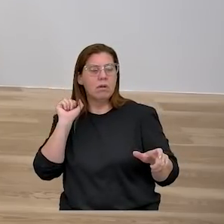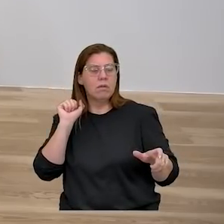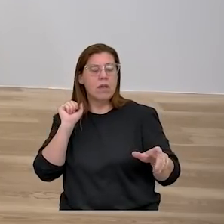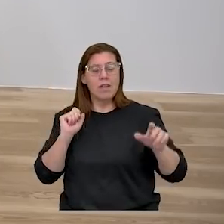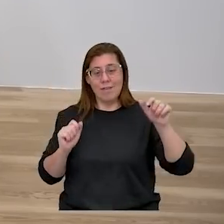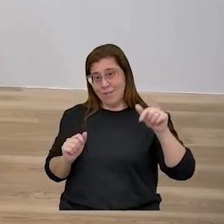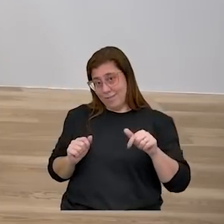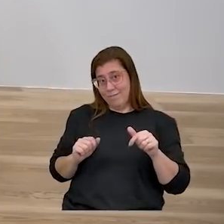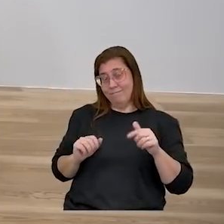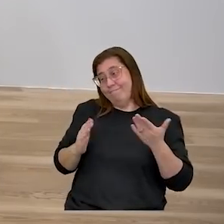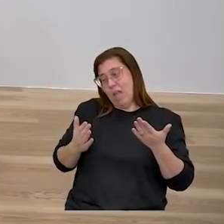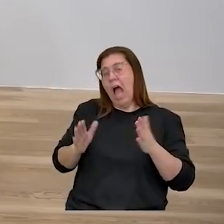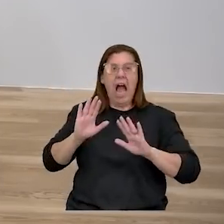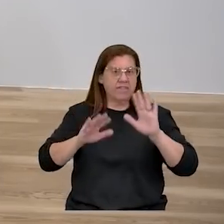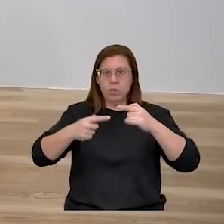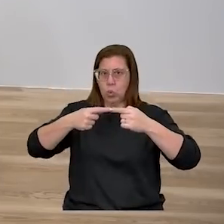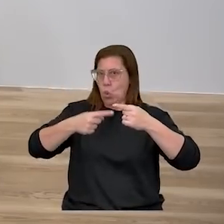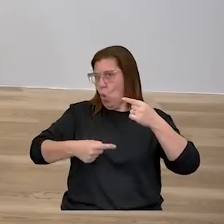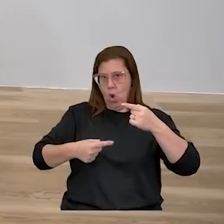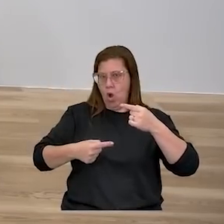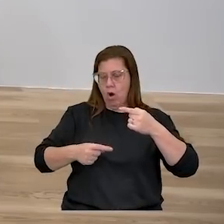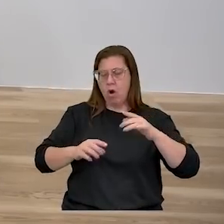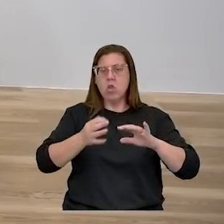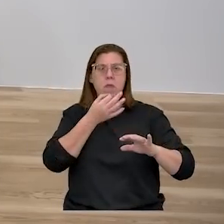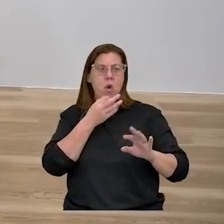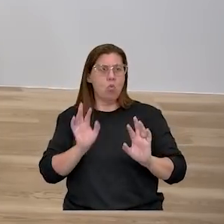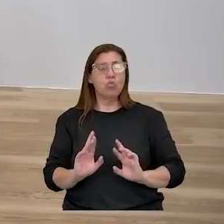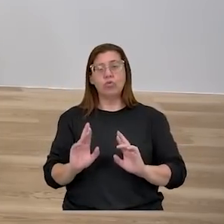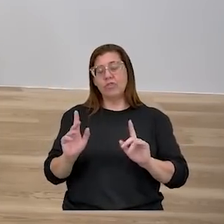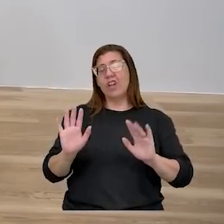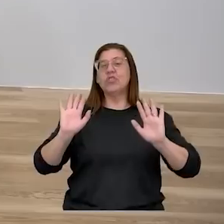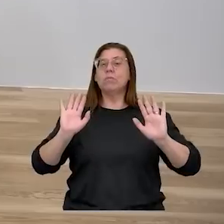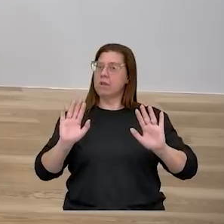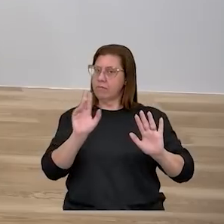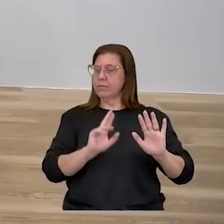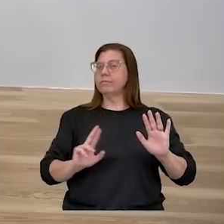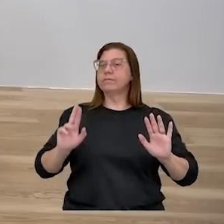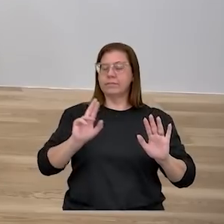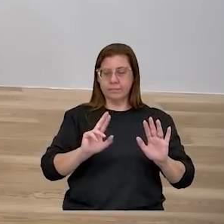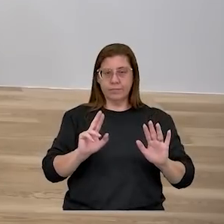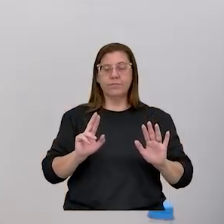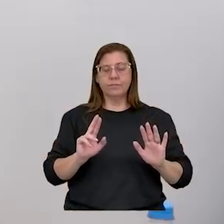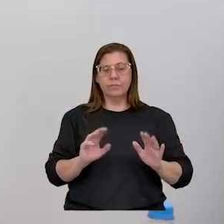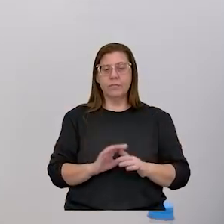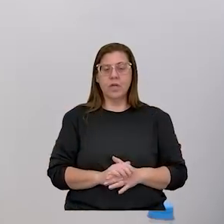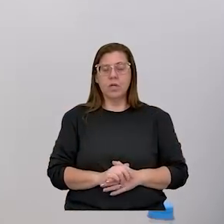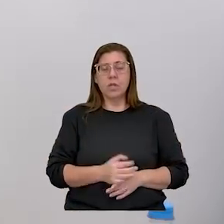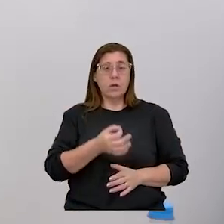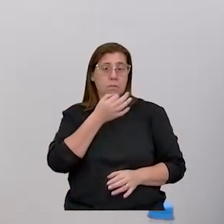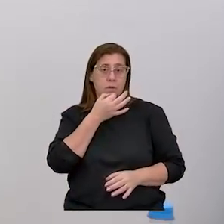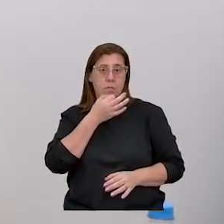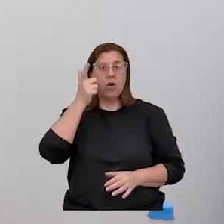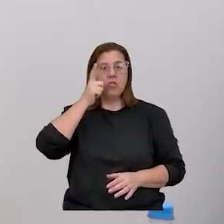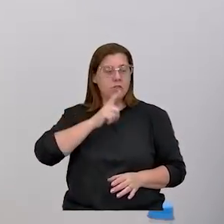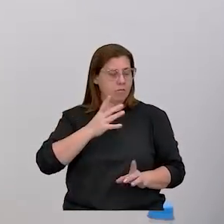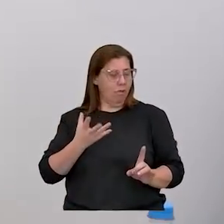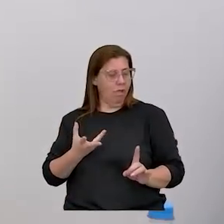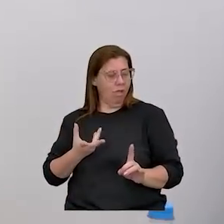com argumentos que sejam, até aquele momento do que você sabe, o que ele costuma falar, que sejam convincentes, ou que